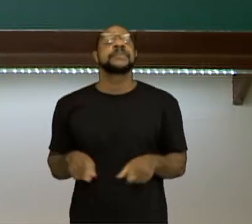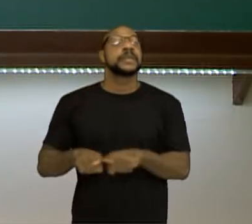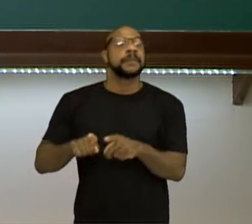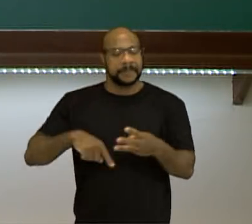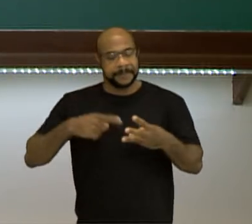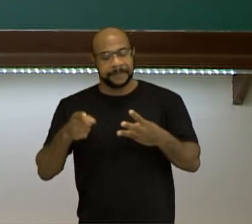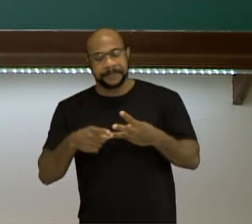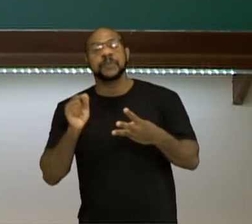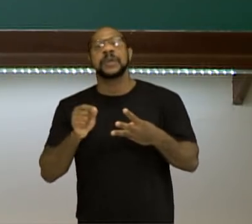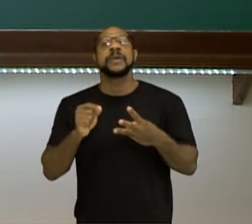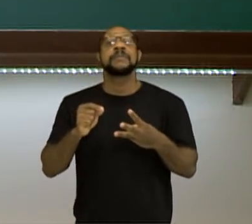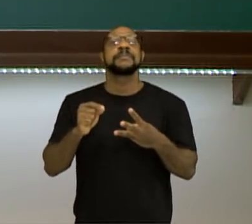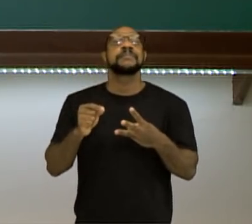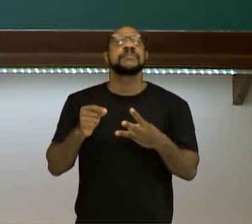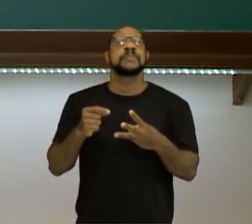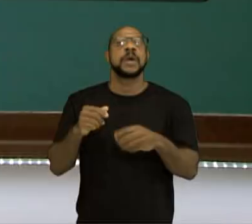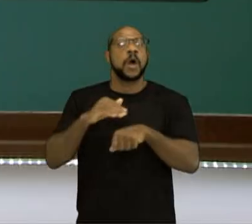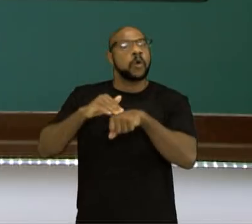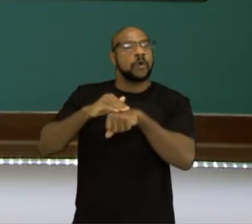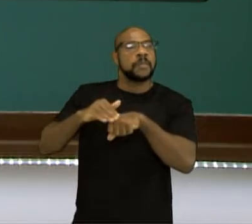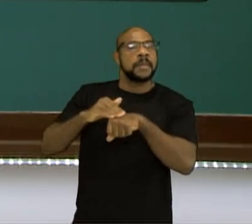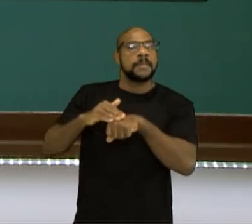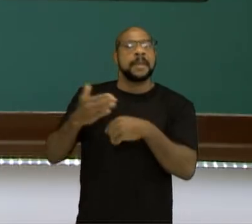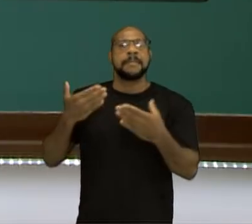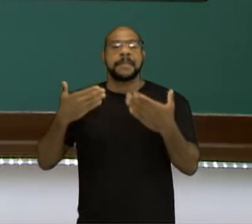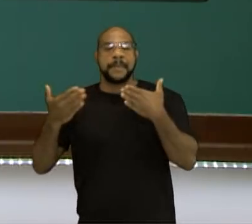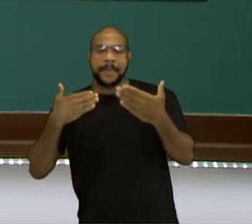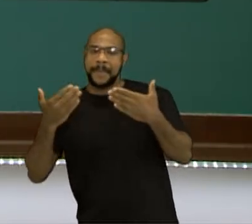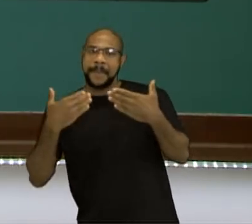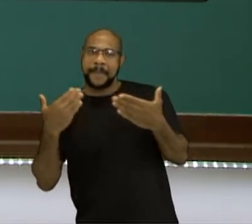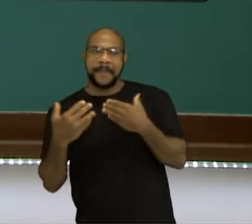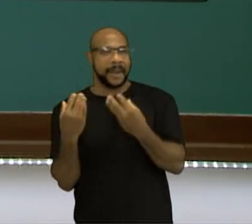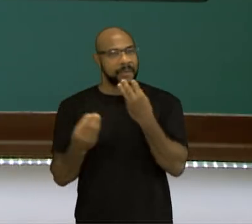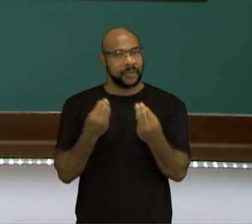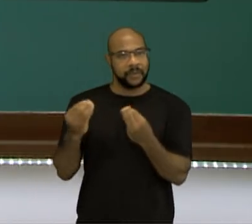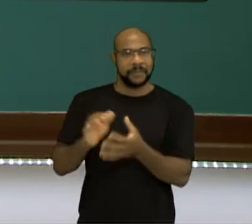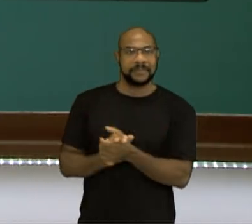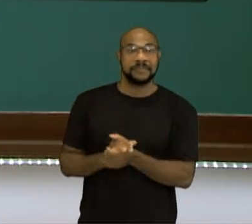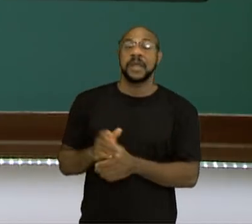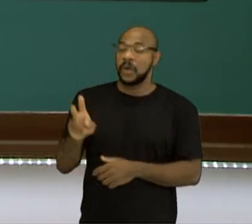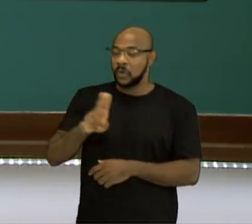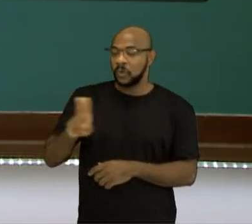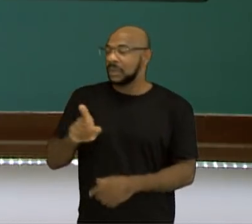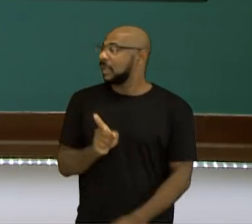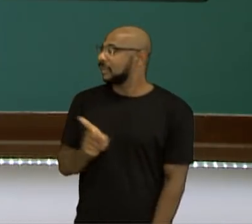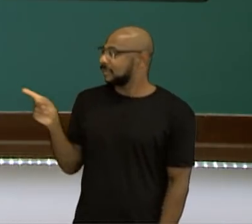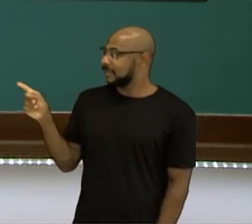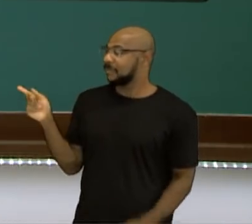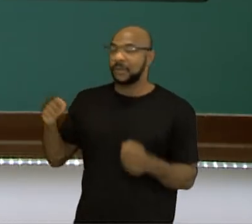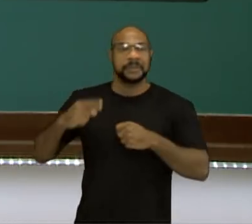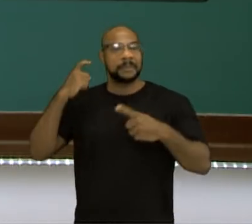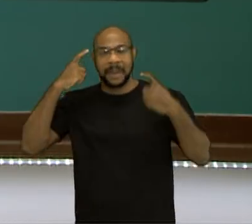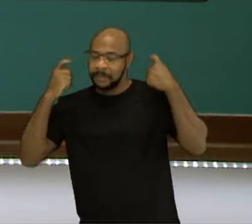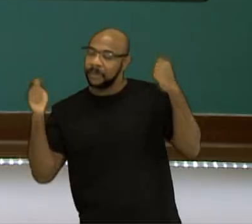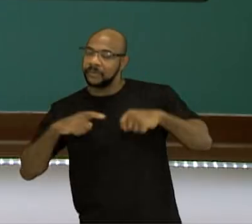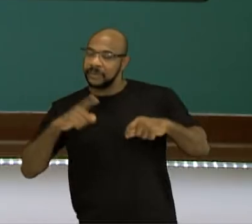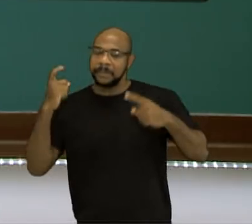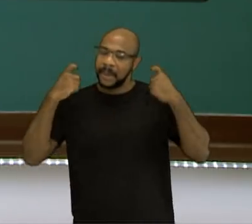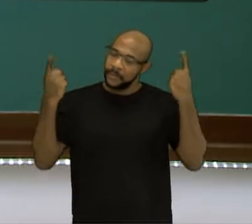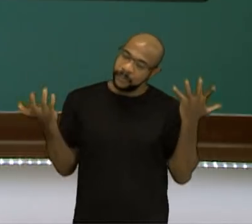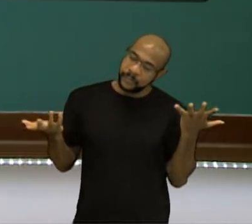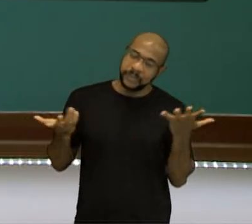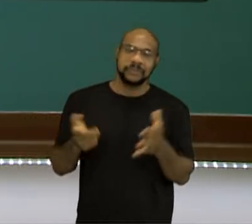aí, que pode ser com onomatopeias, né? Representando os barulhos, e o diálogo com os